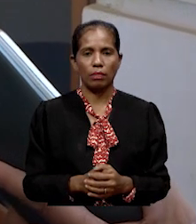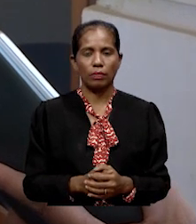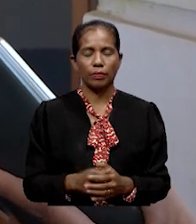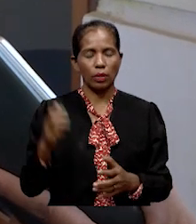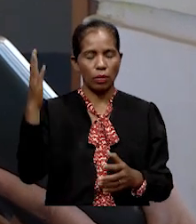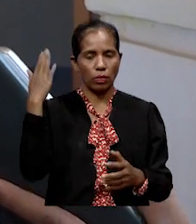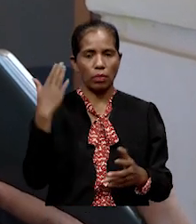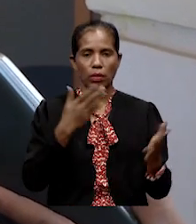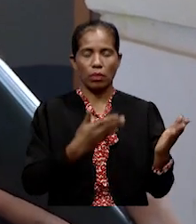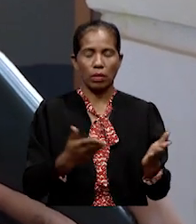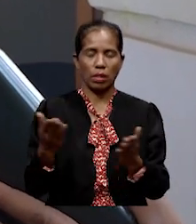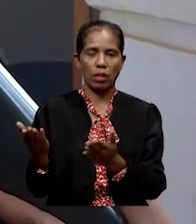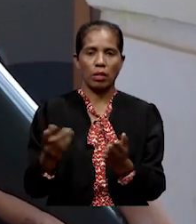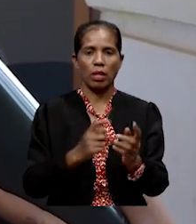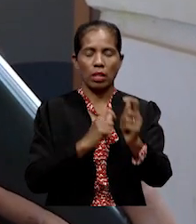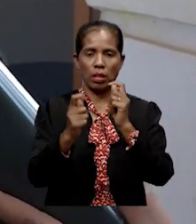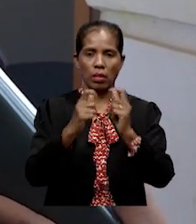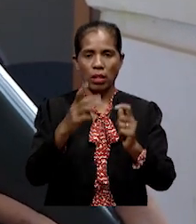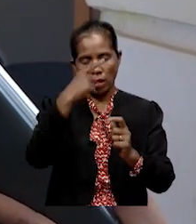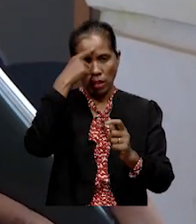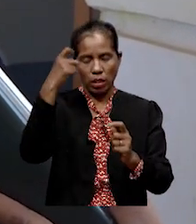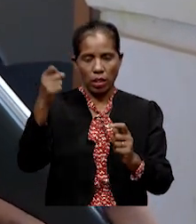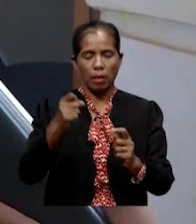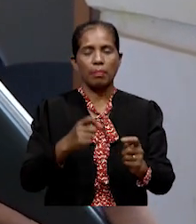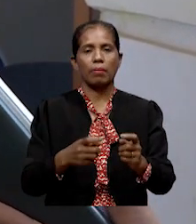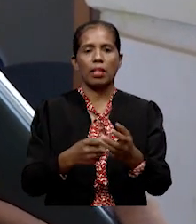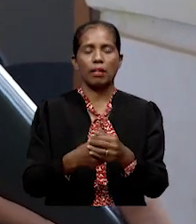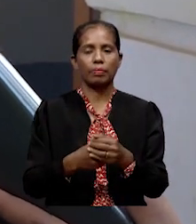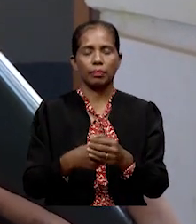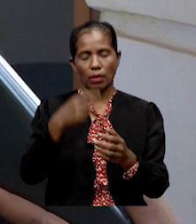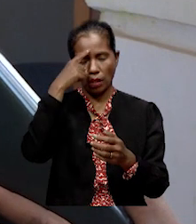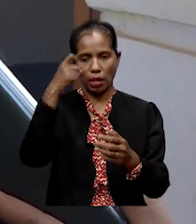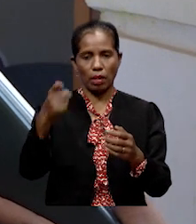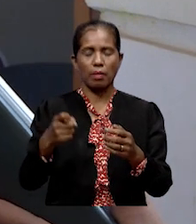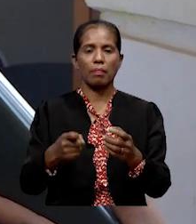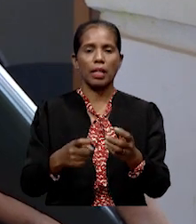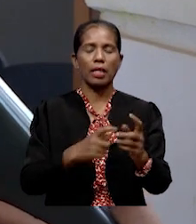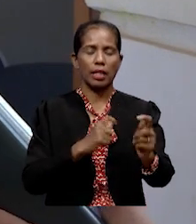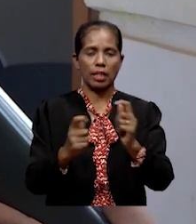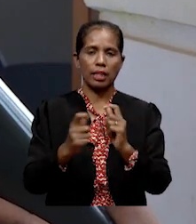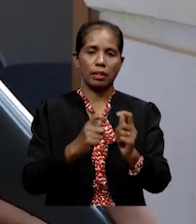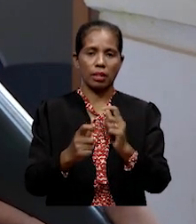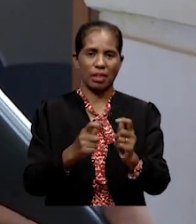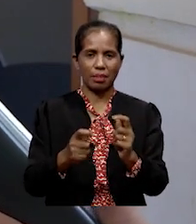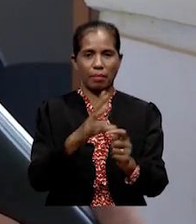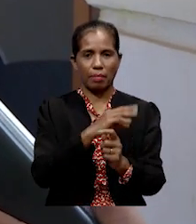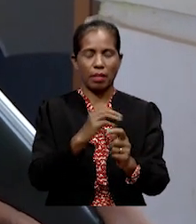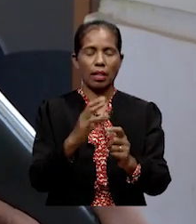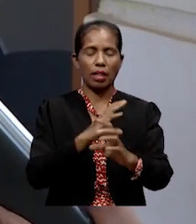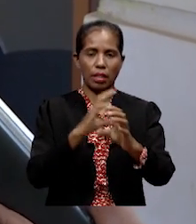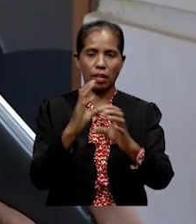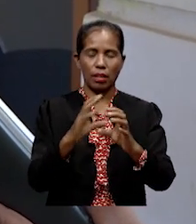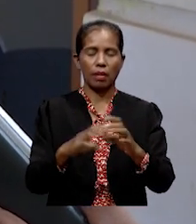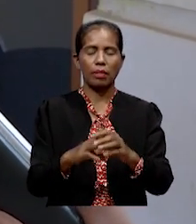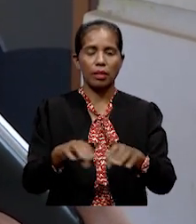ne halo transportação tamba condição estrada antau urnas ida mono mas laos material sensitivo ato até tan kataka depois de material ser to